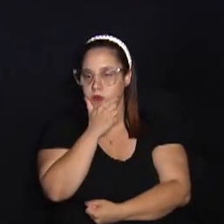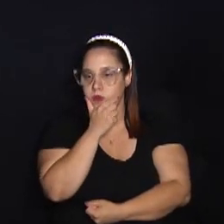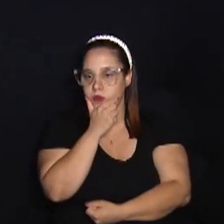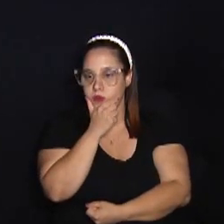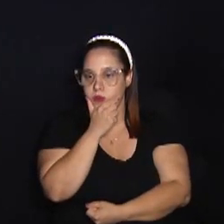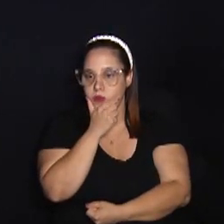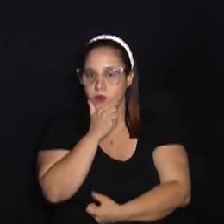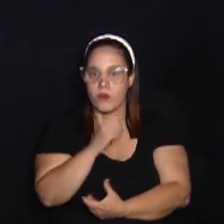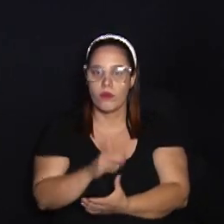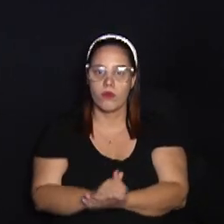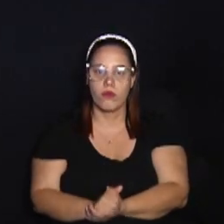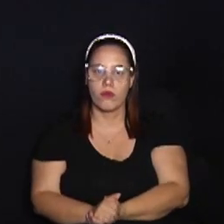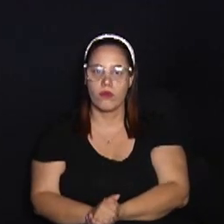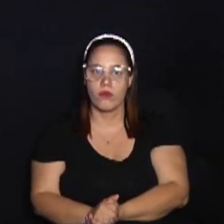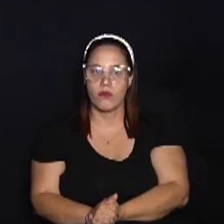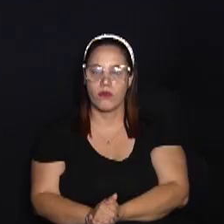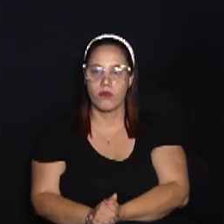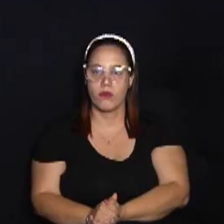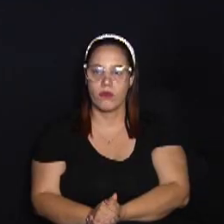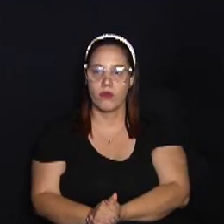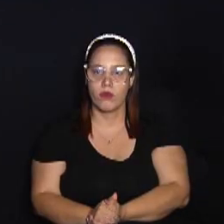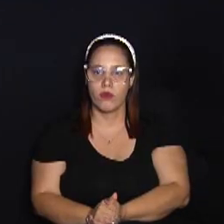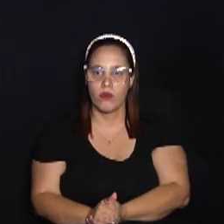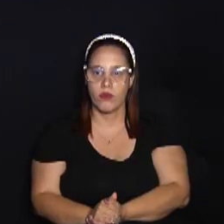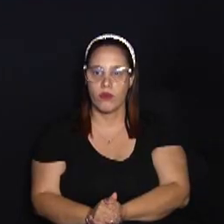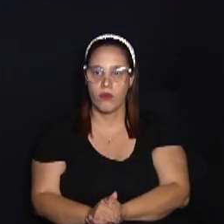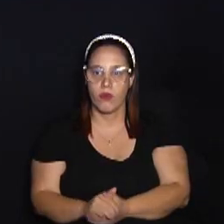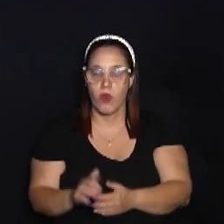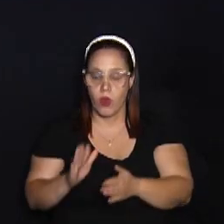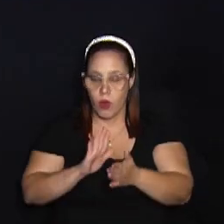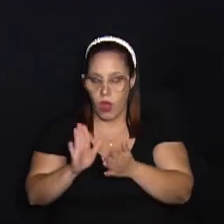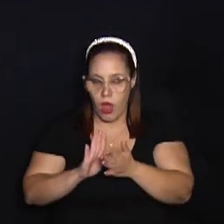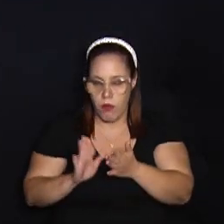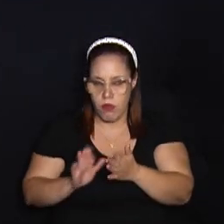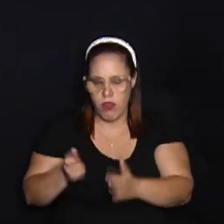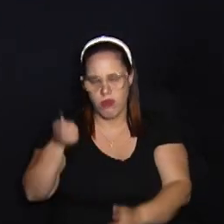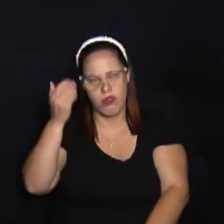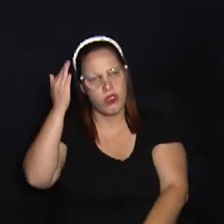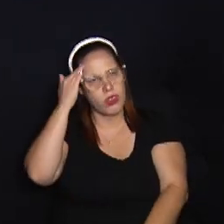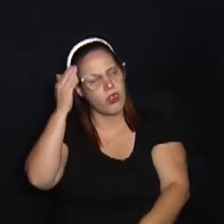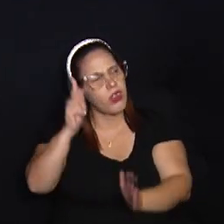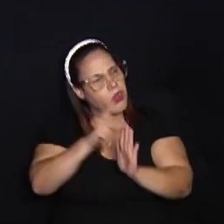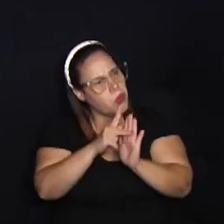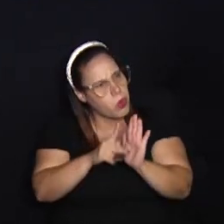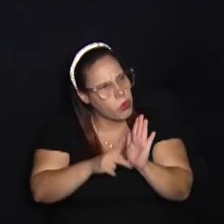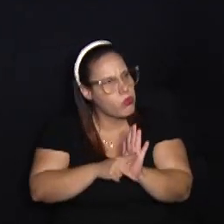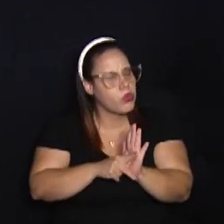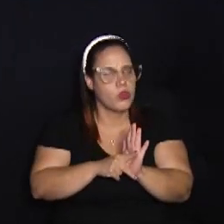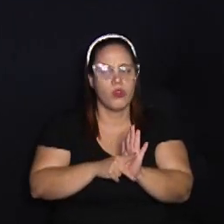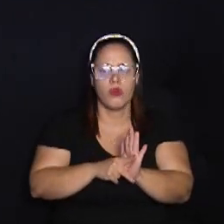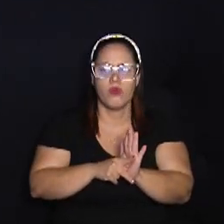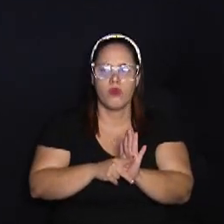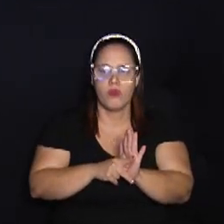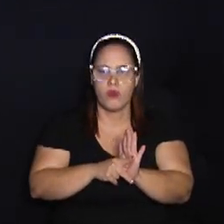a gente passa desde o processo à mão, de entendendo o projeto,